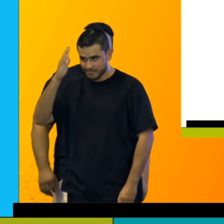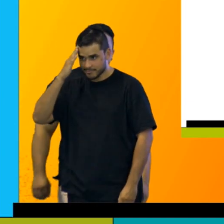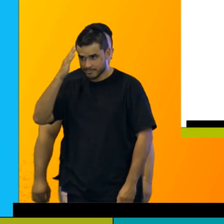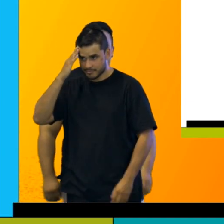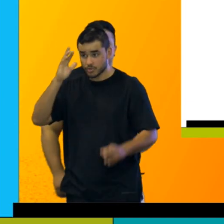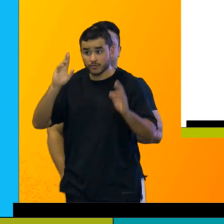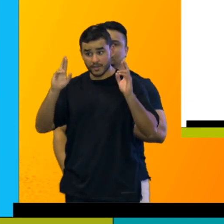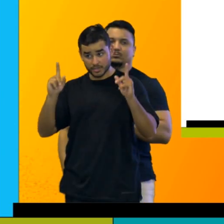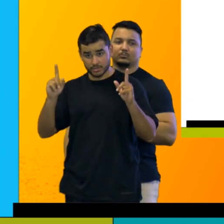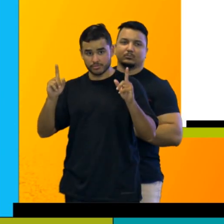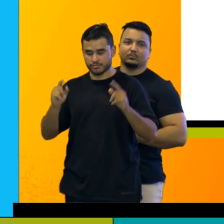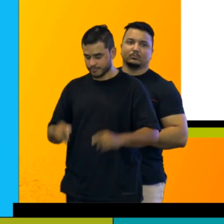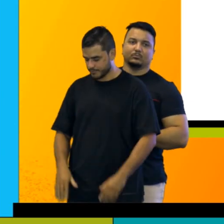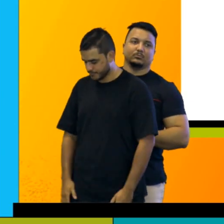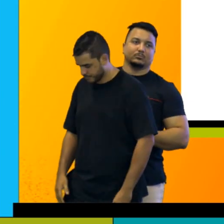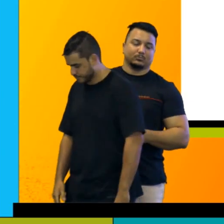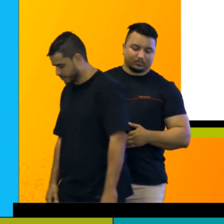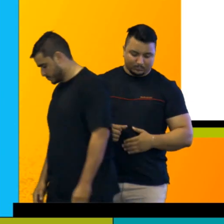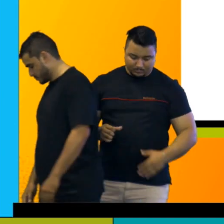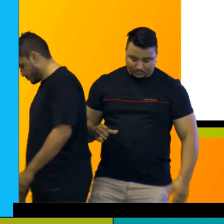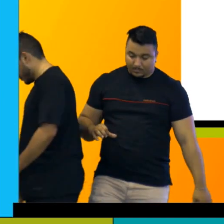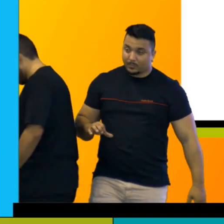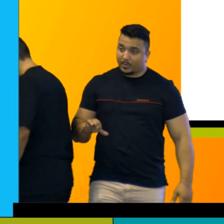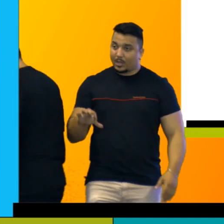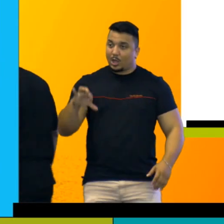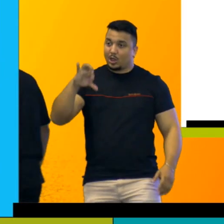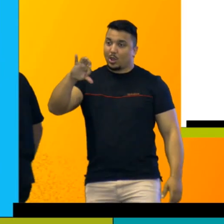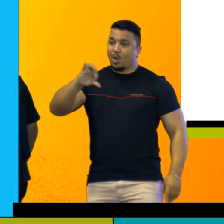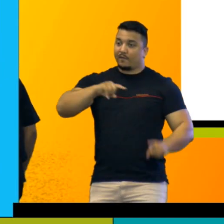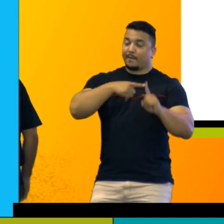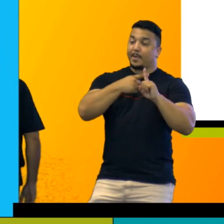10101. 9 mais 12 dá quanto?